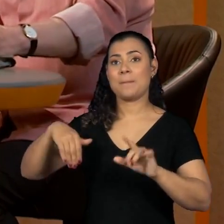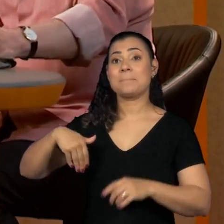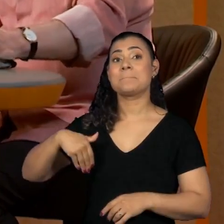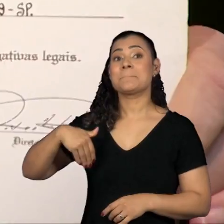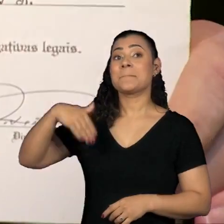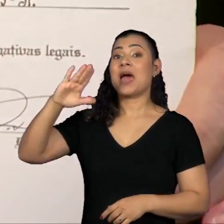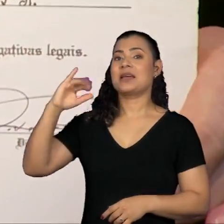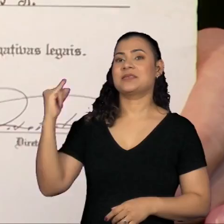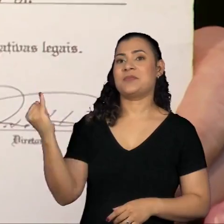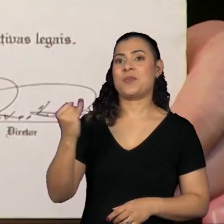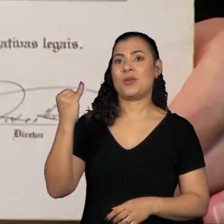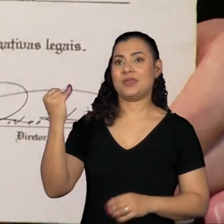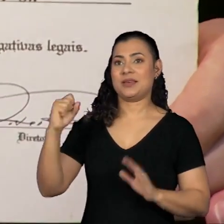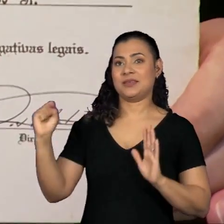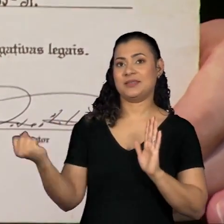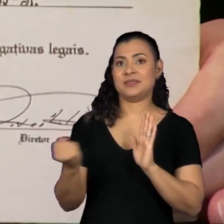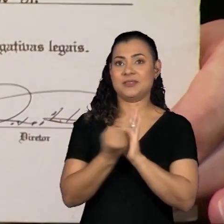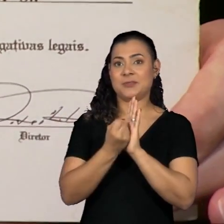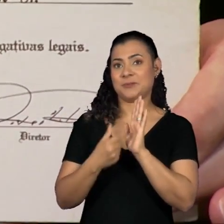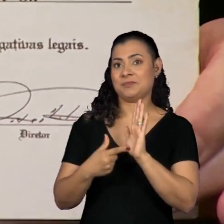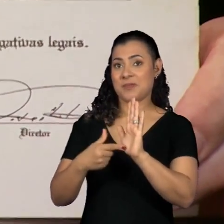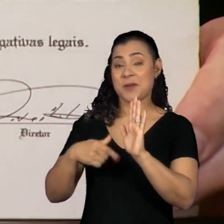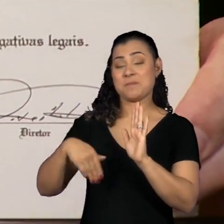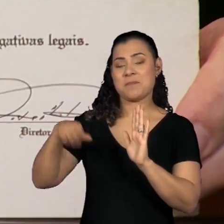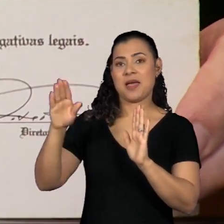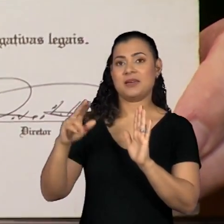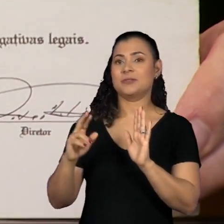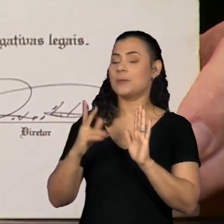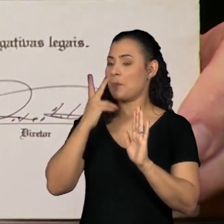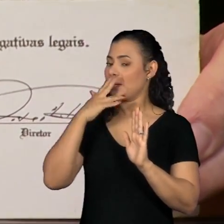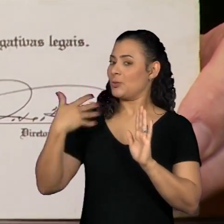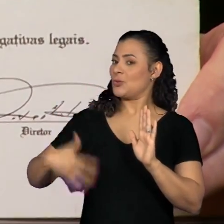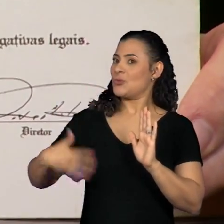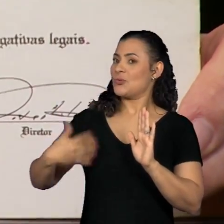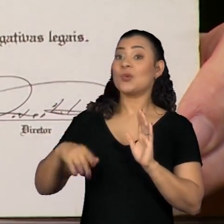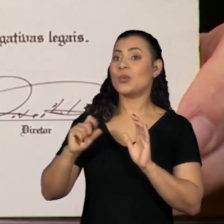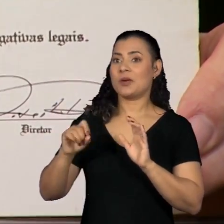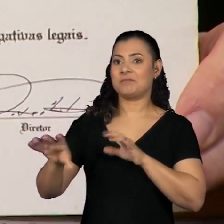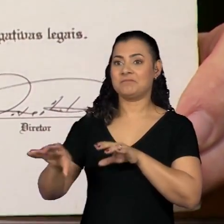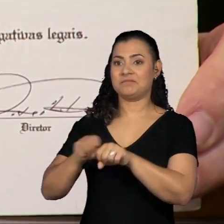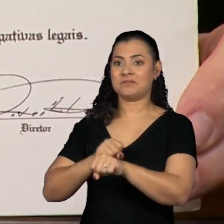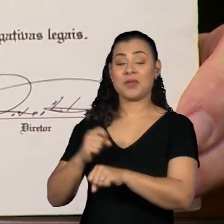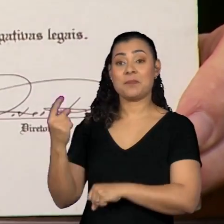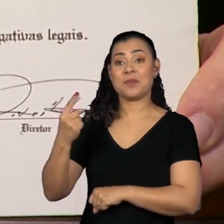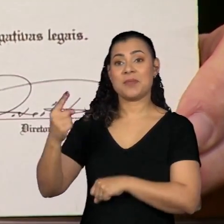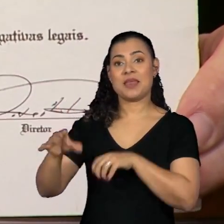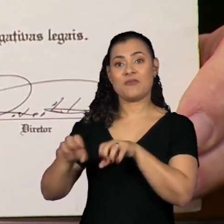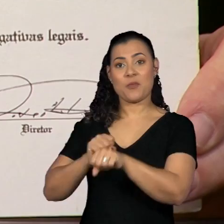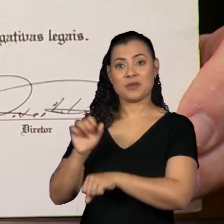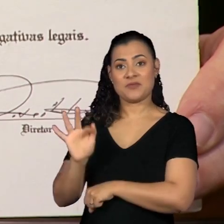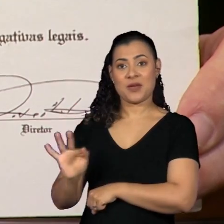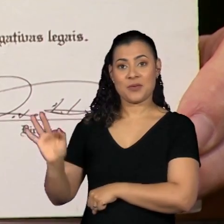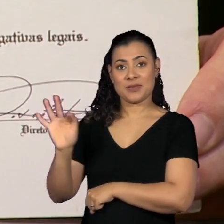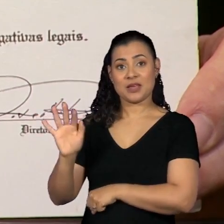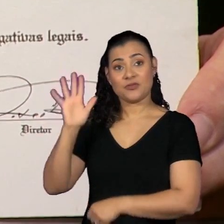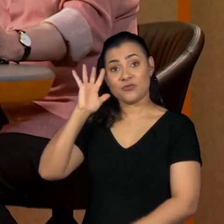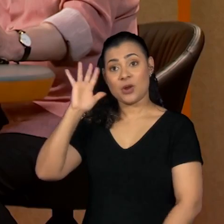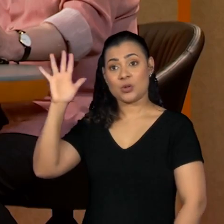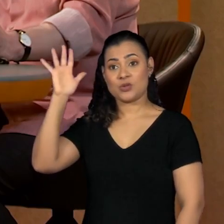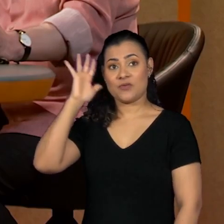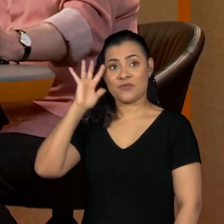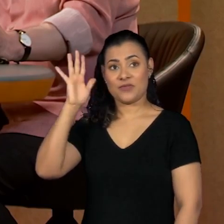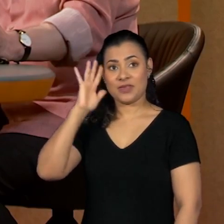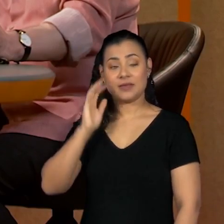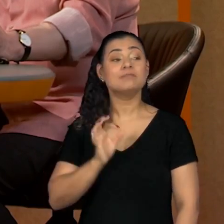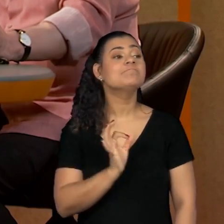mais importante, né? O mais representativo, que foi a sua primeira graduação em filosofia.